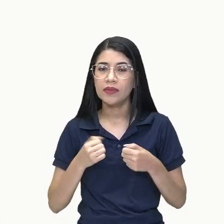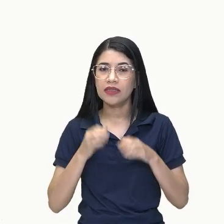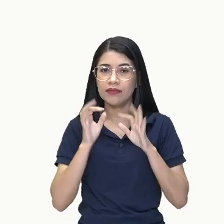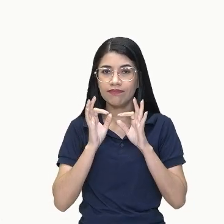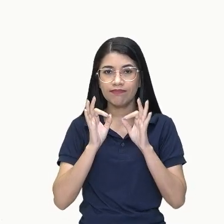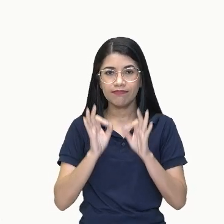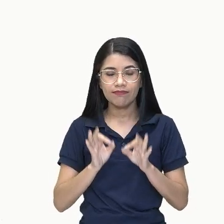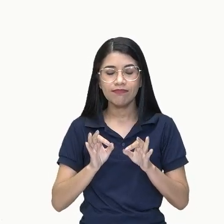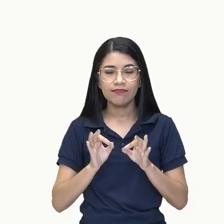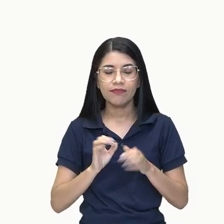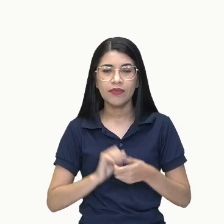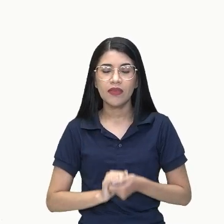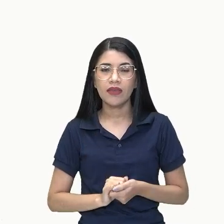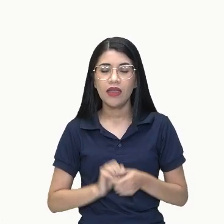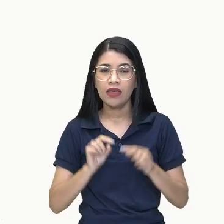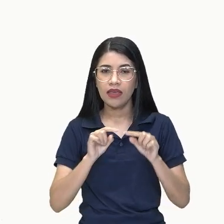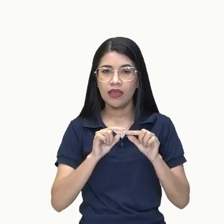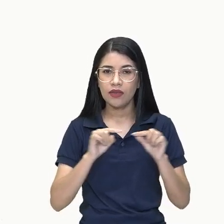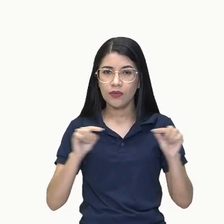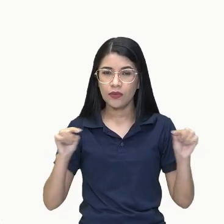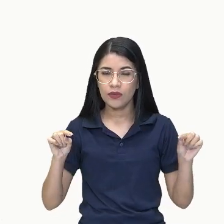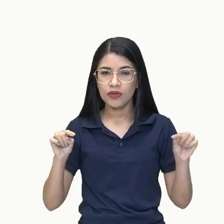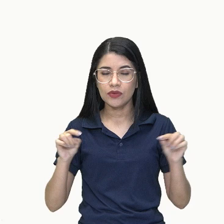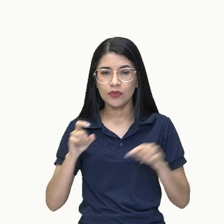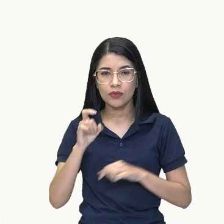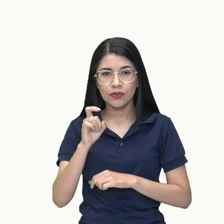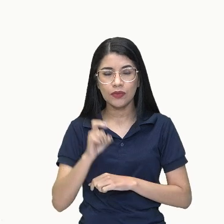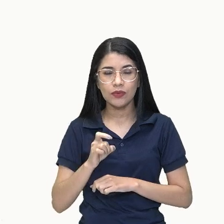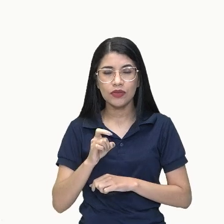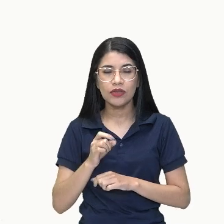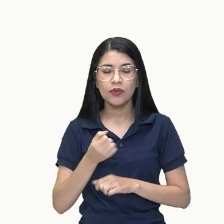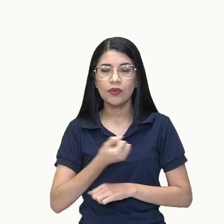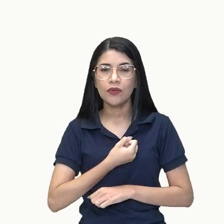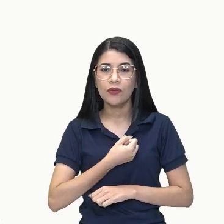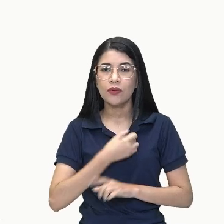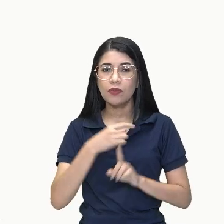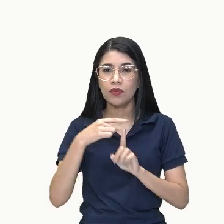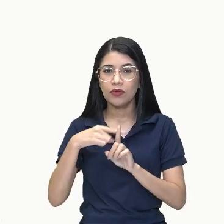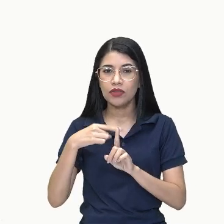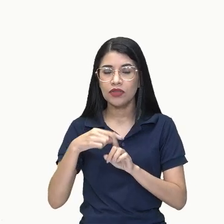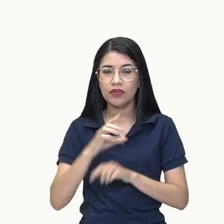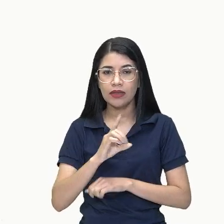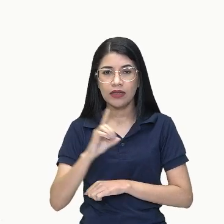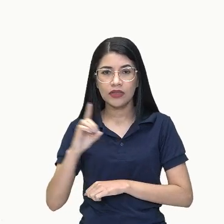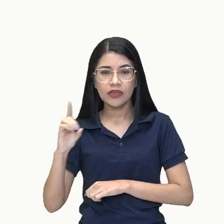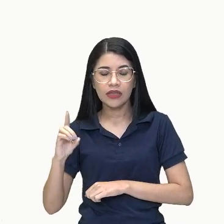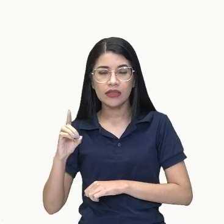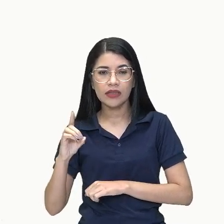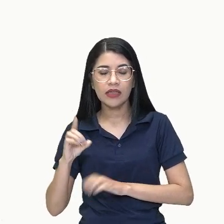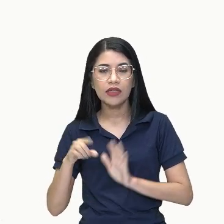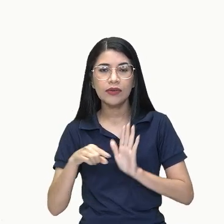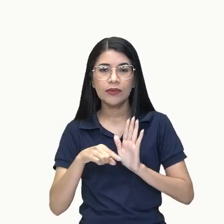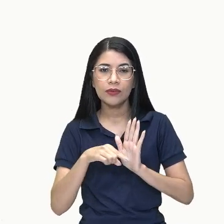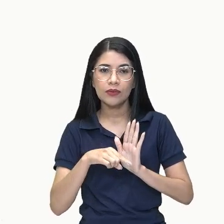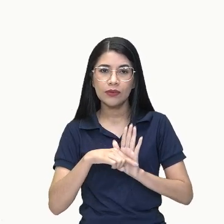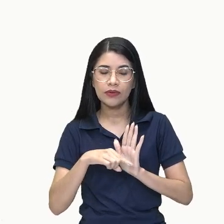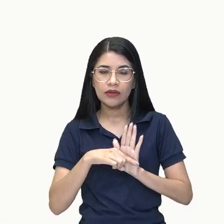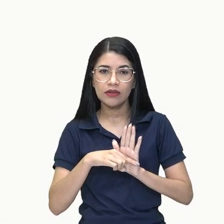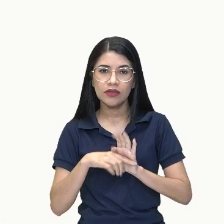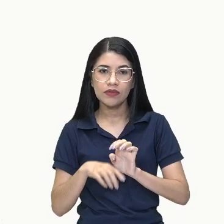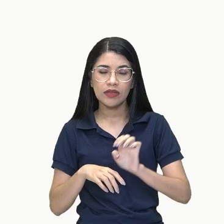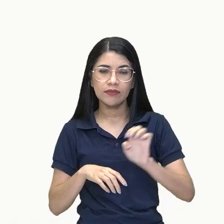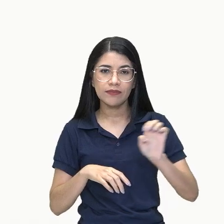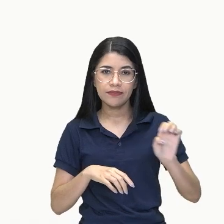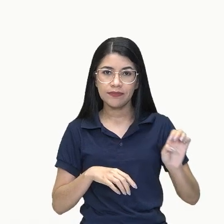isso, que no eixo das abscissas, os números positivos, eles estão ali à sua direita. E os números negativos, eles se localizam ali